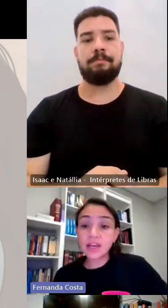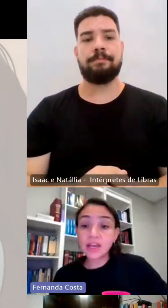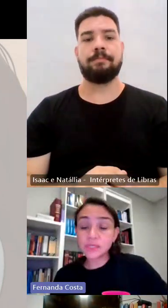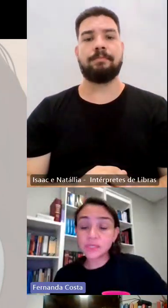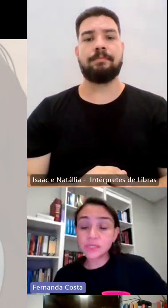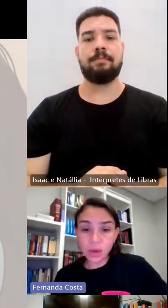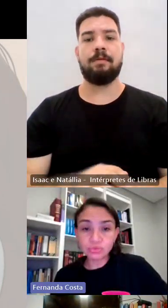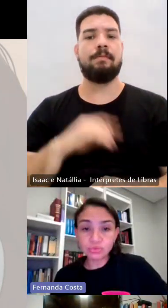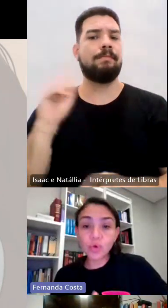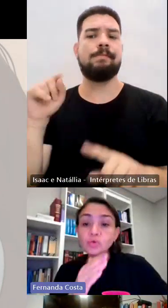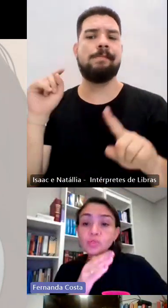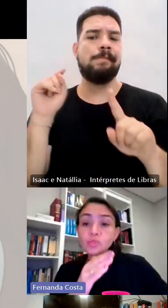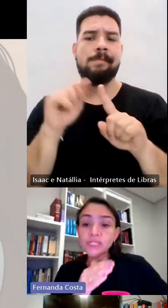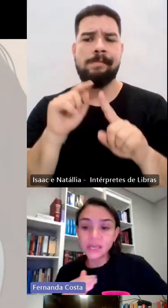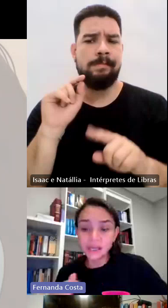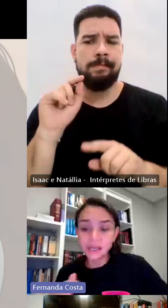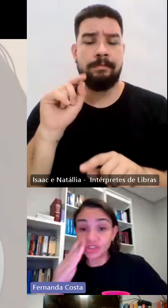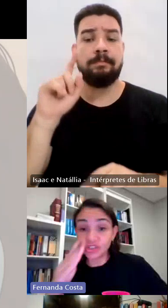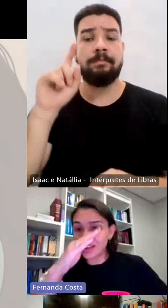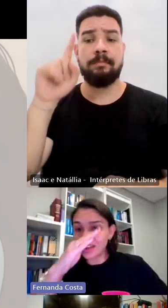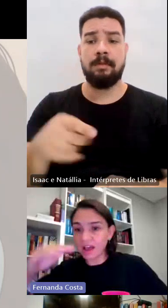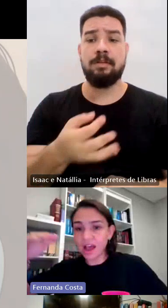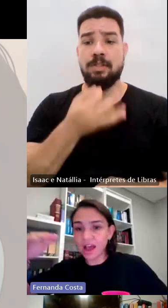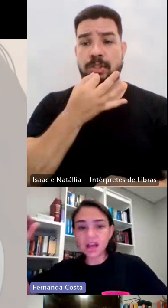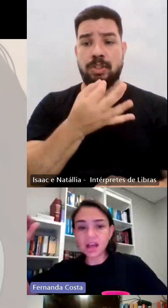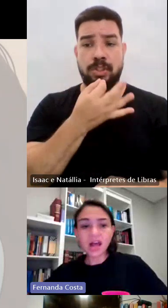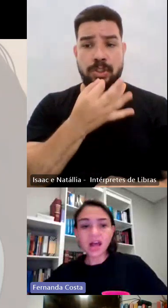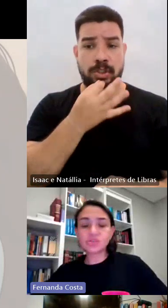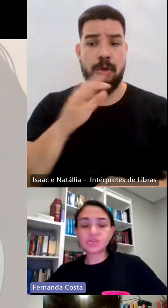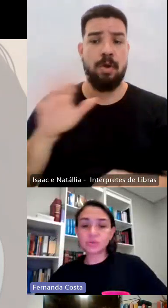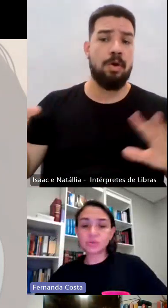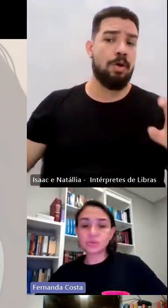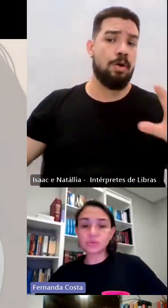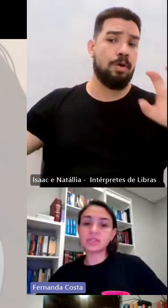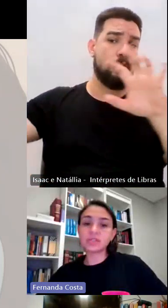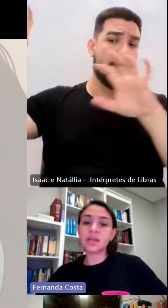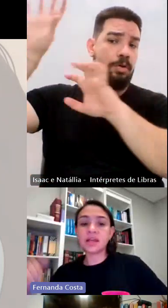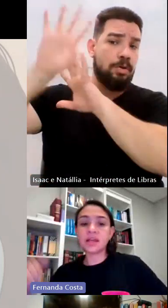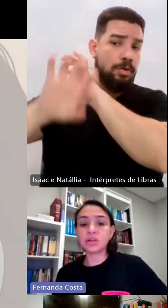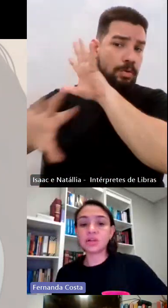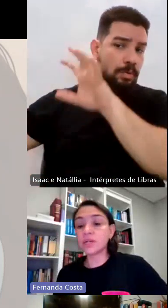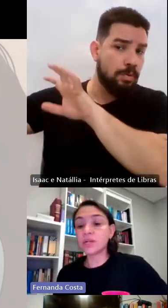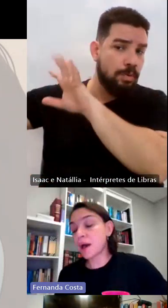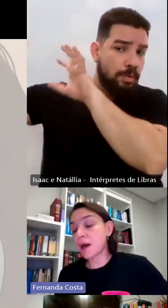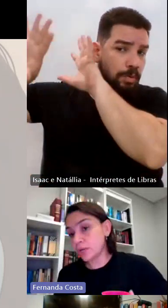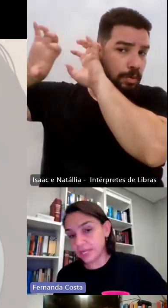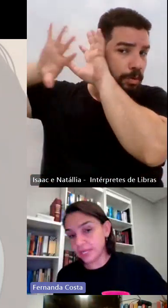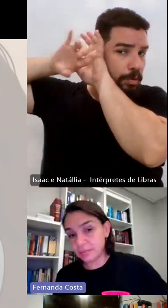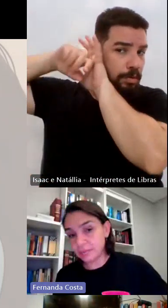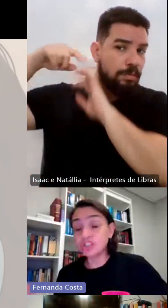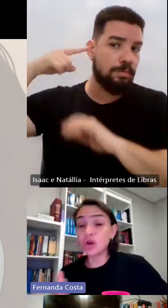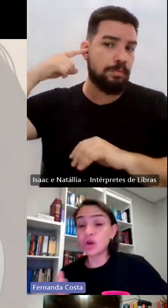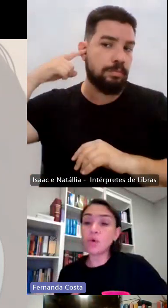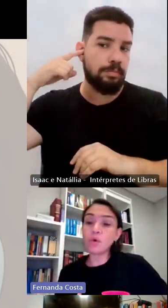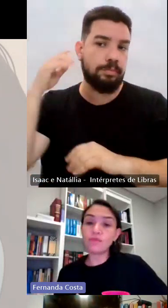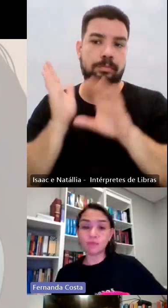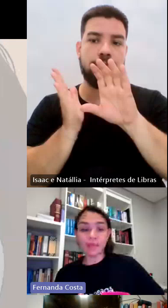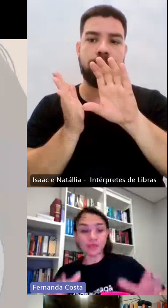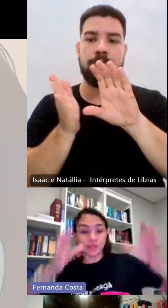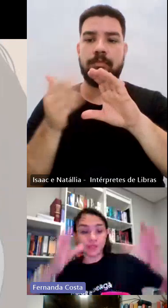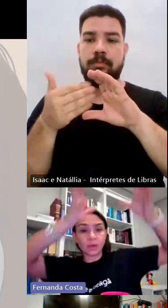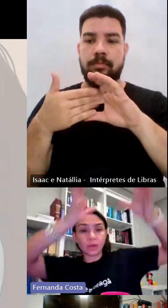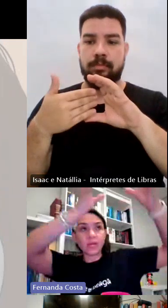Ela tem a função de conduzir, de levar as ondas sonoras para a orelha média ou o